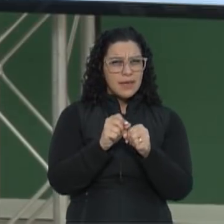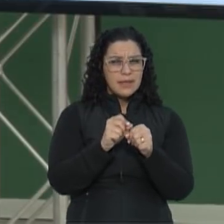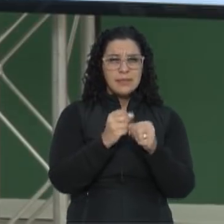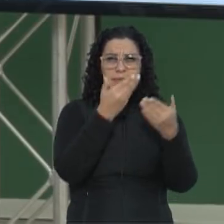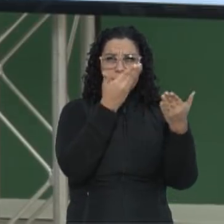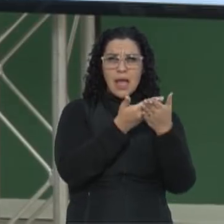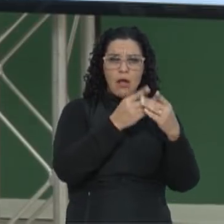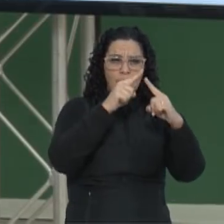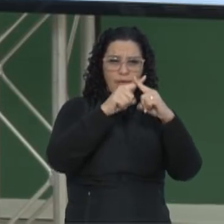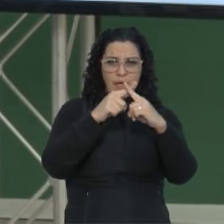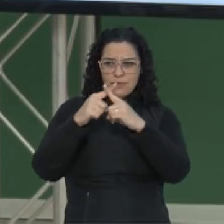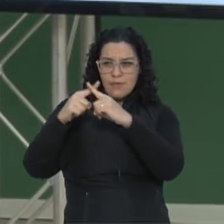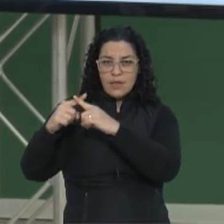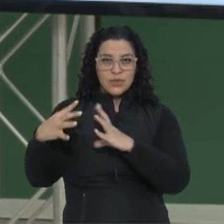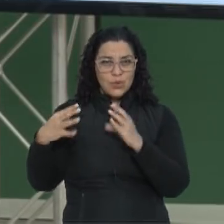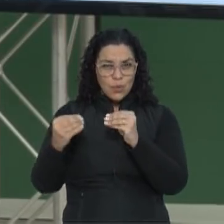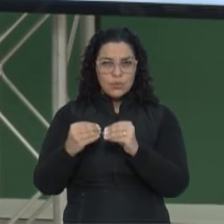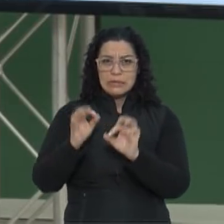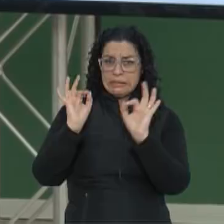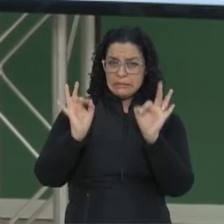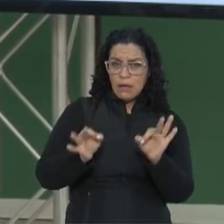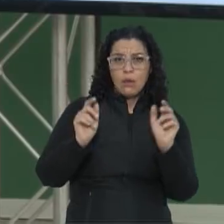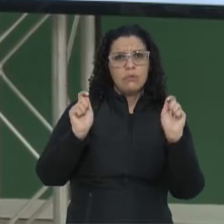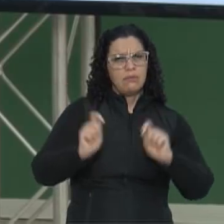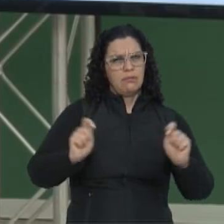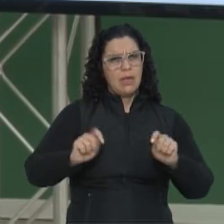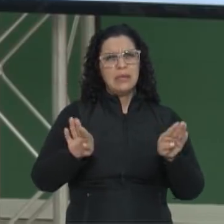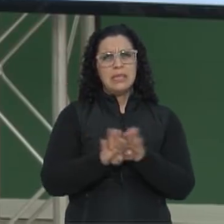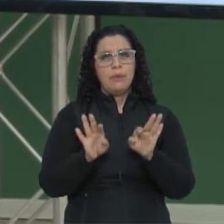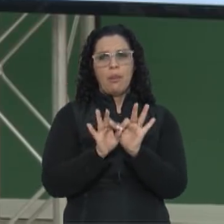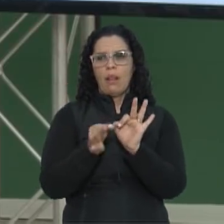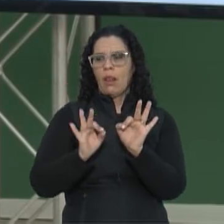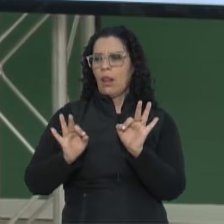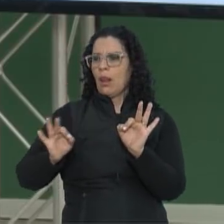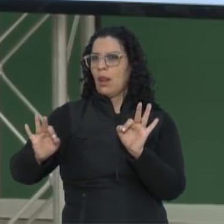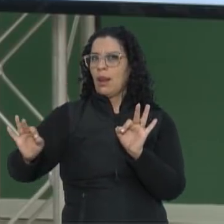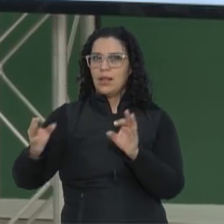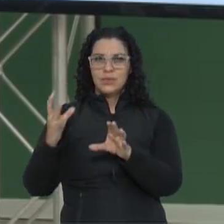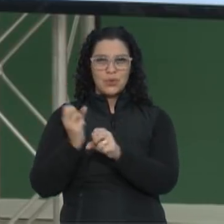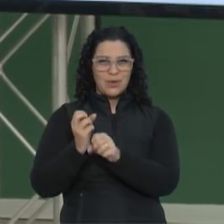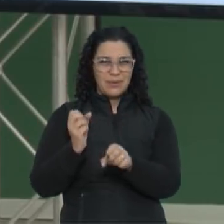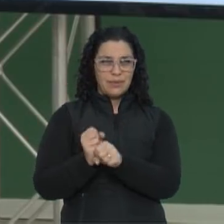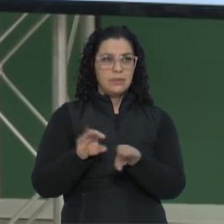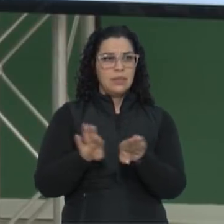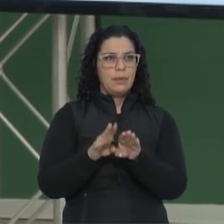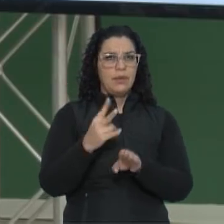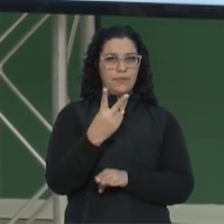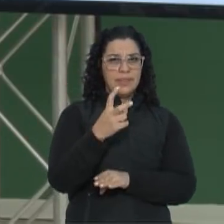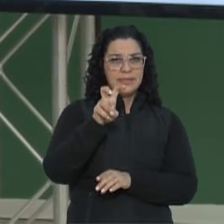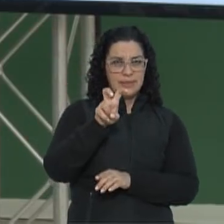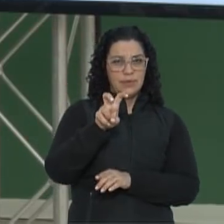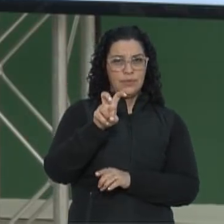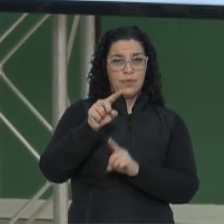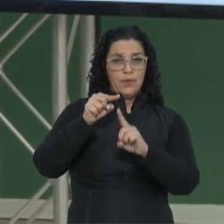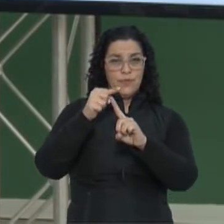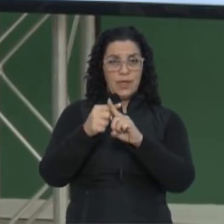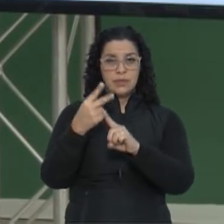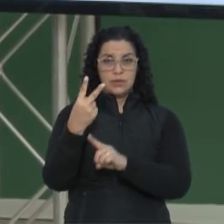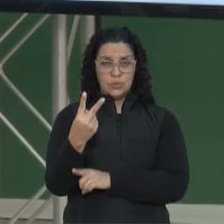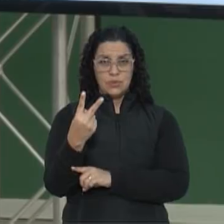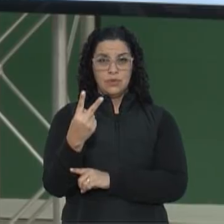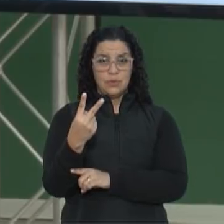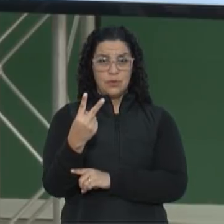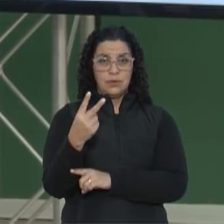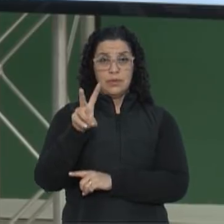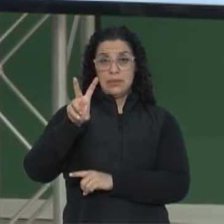multiplicando todos? Ah, dá certo? Dá, mas vai ficar um número muito grande, né? Se eu pegar 25 vezes